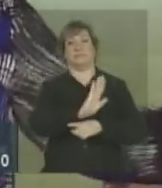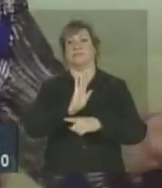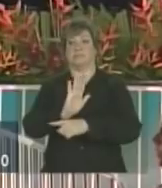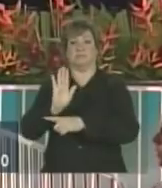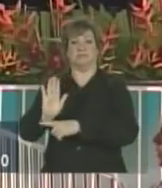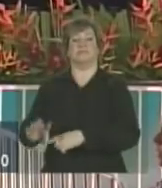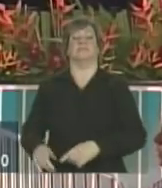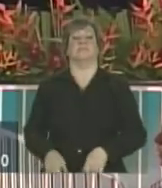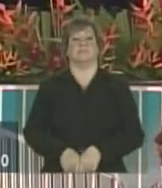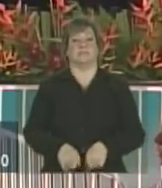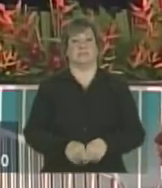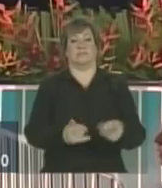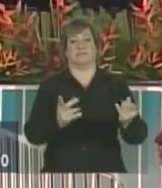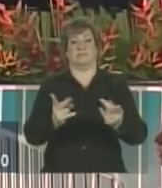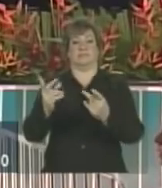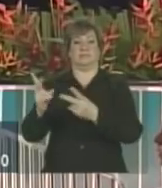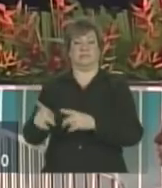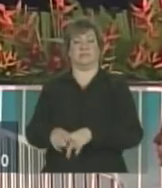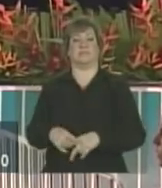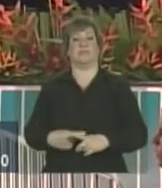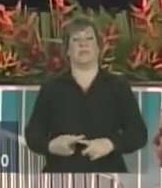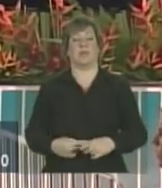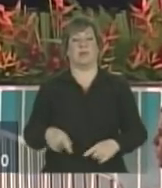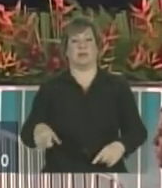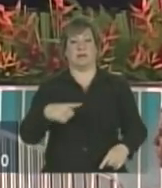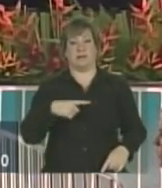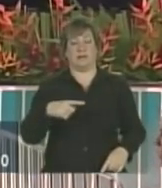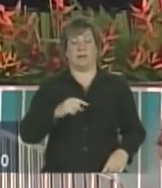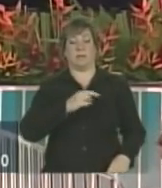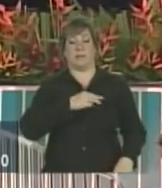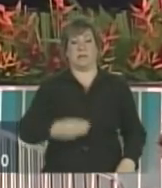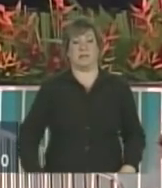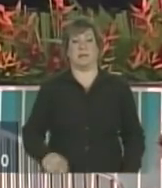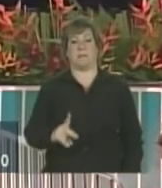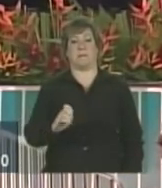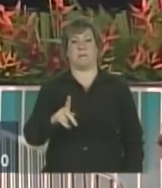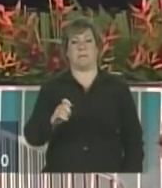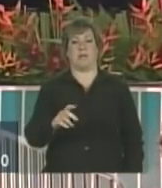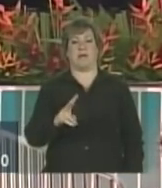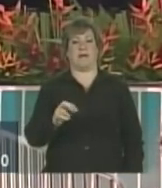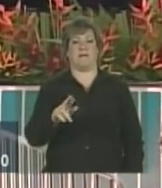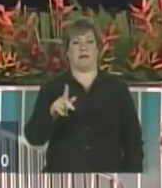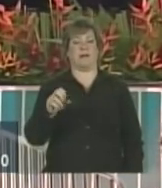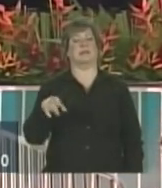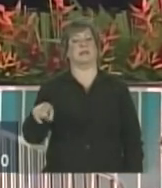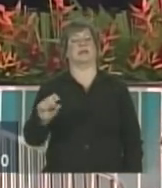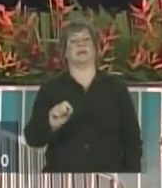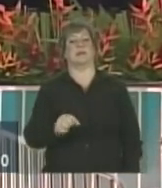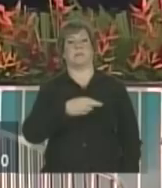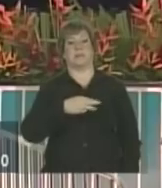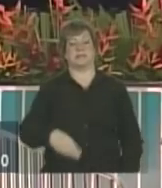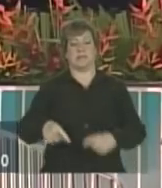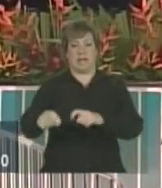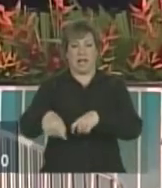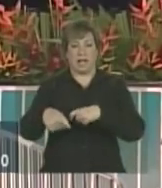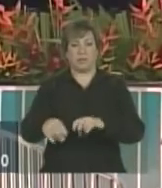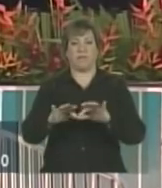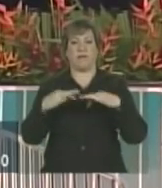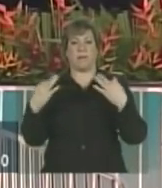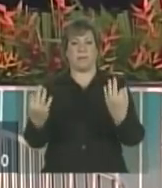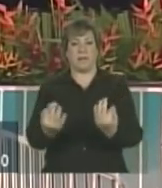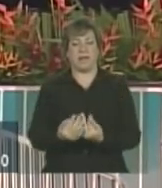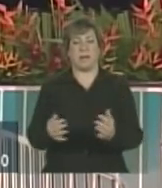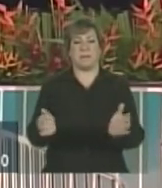Agrário, ministro Pepe Vargas, que é o ministro da Pequena Agricultura, da agricultura familiar, do pequeno